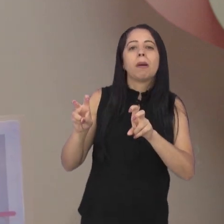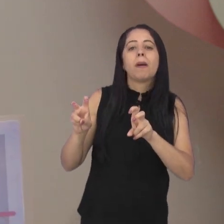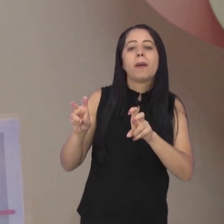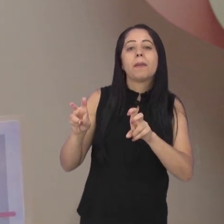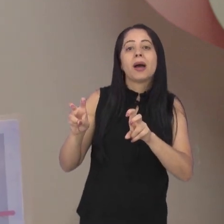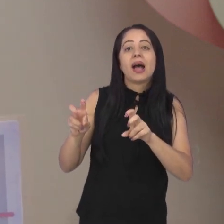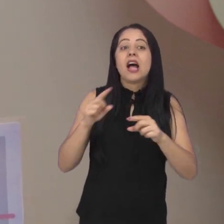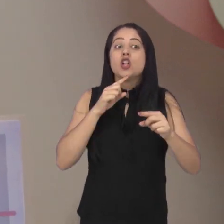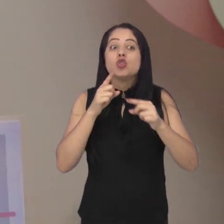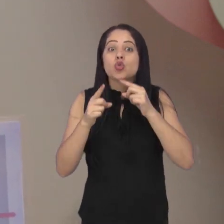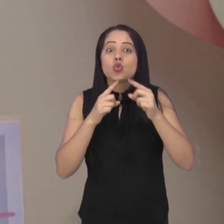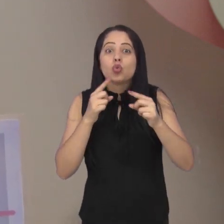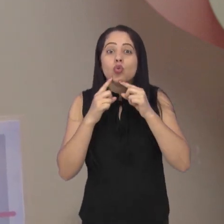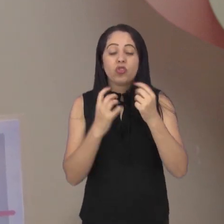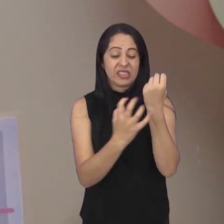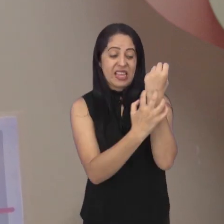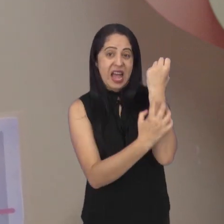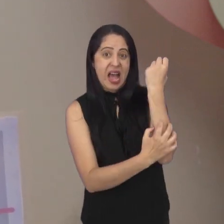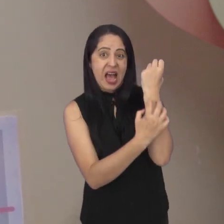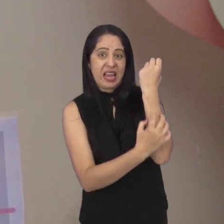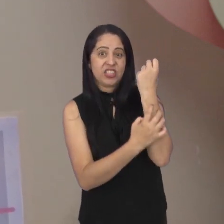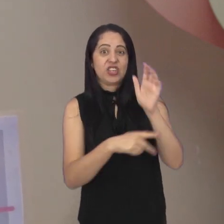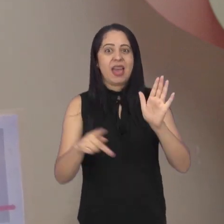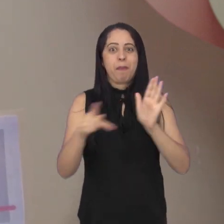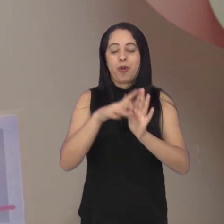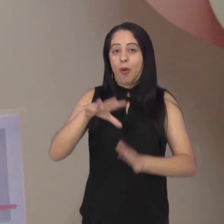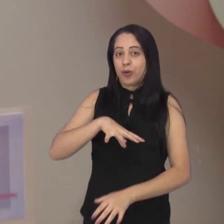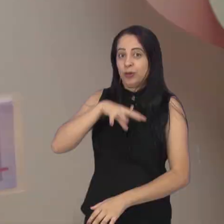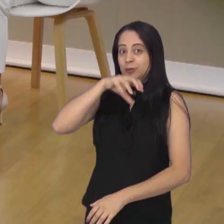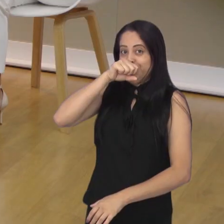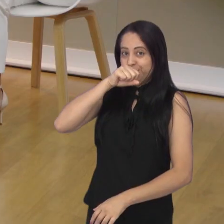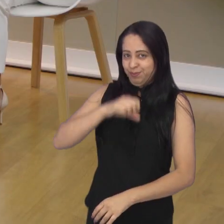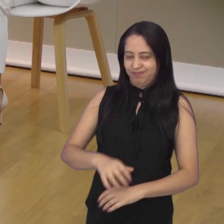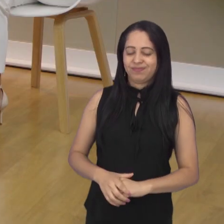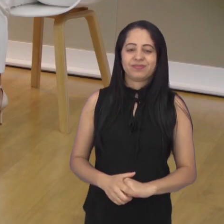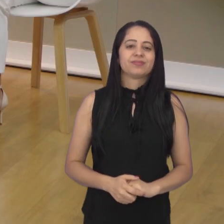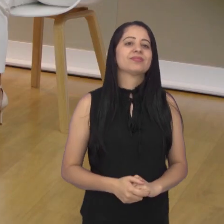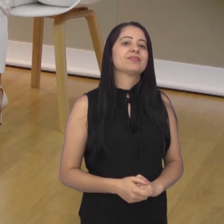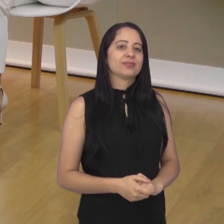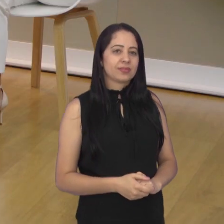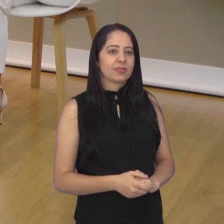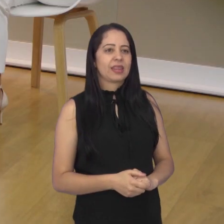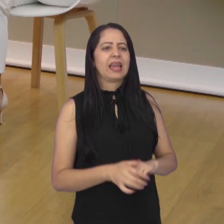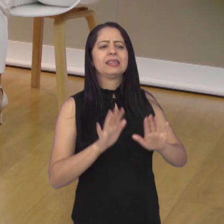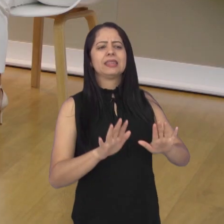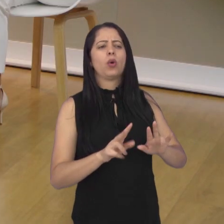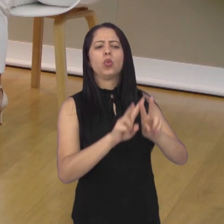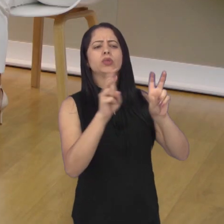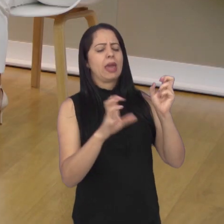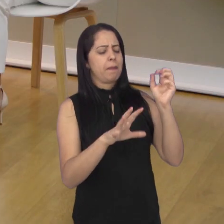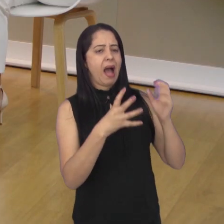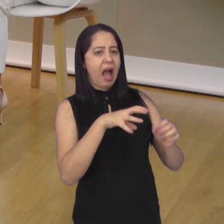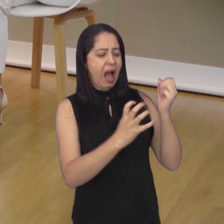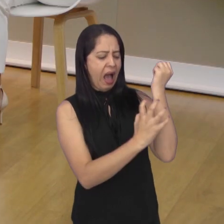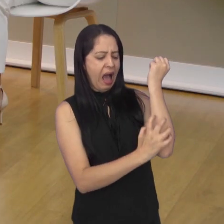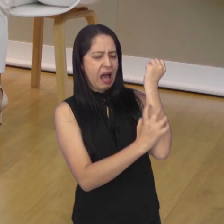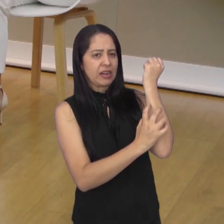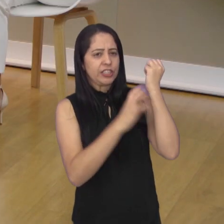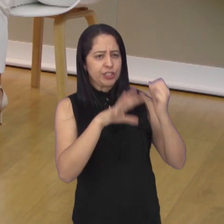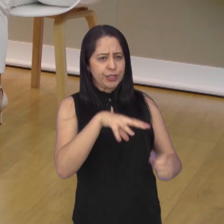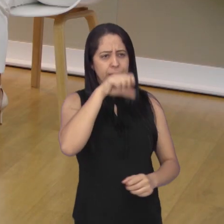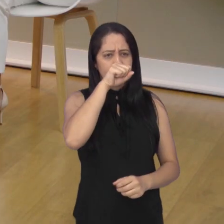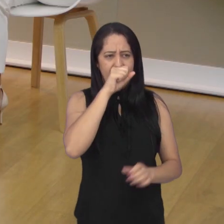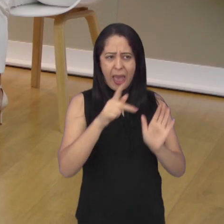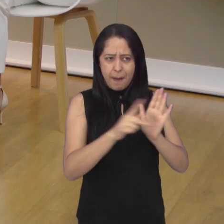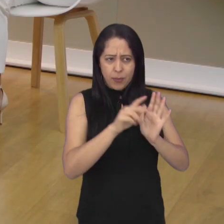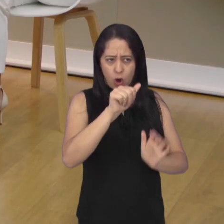esclarecer dúvidas sobre alergias respiratórias. Doutora, quando a gente fala em alergia respiratória, a gente lembra logo da asma,